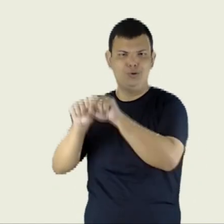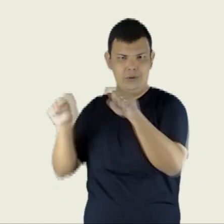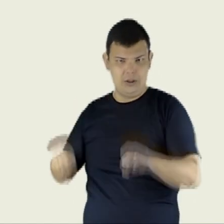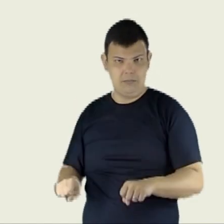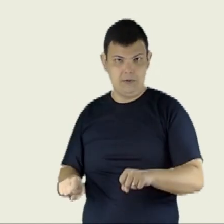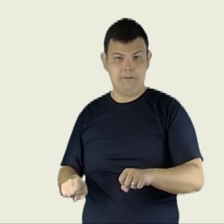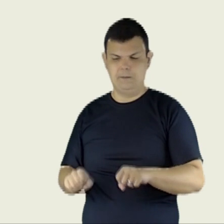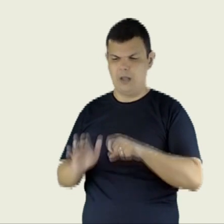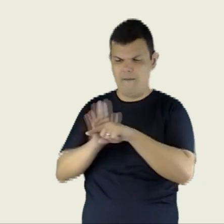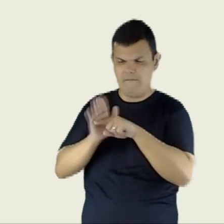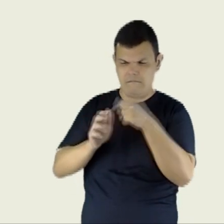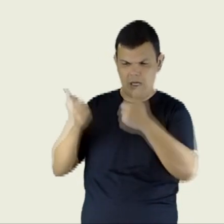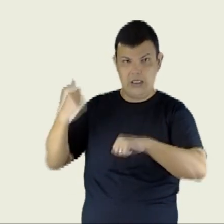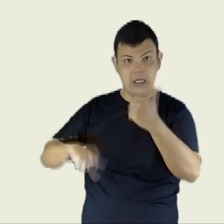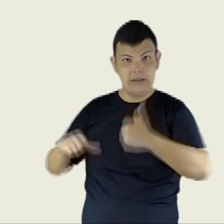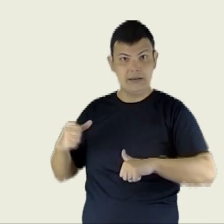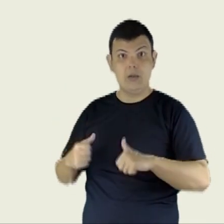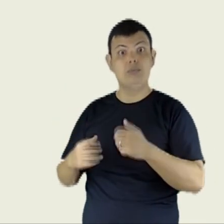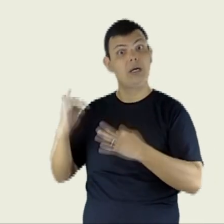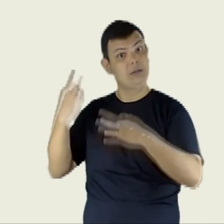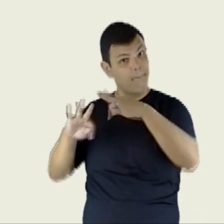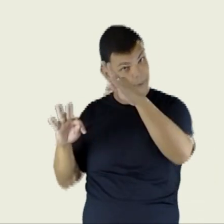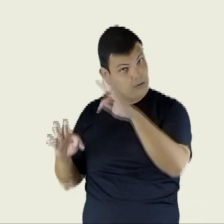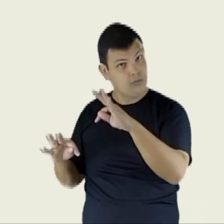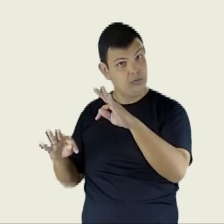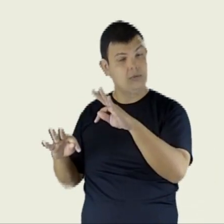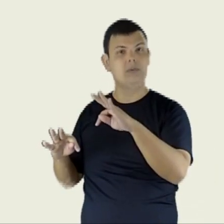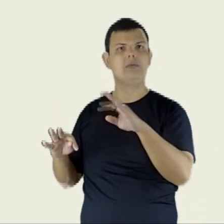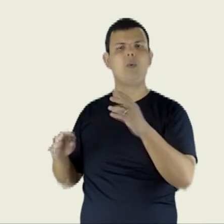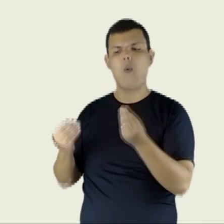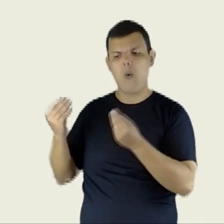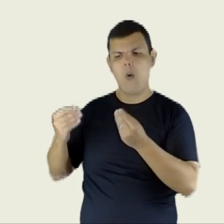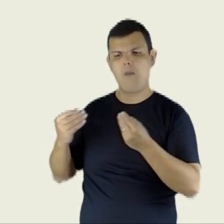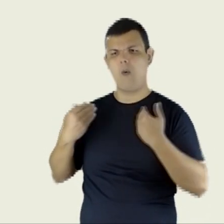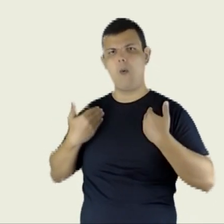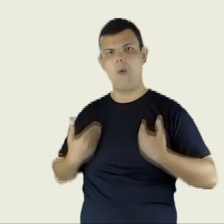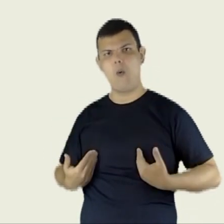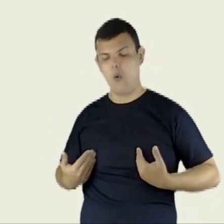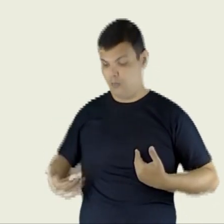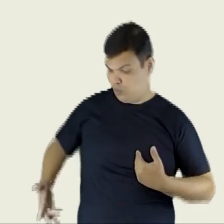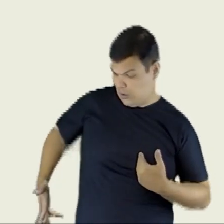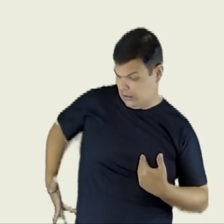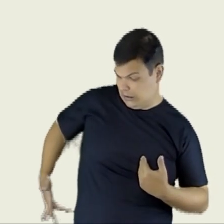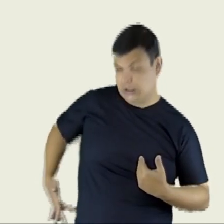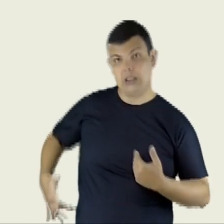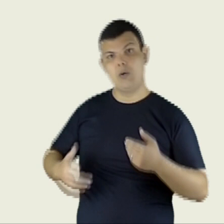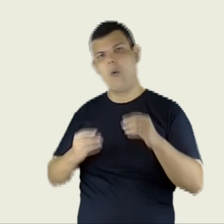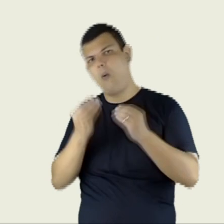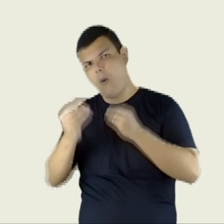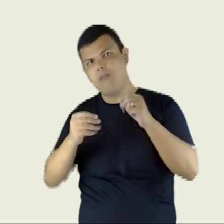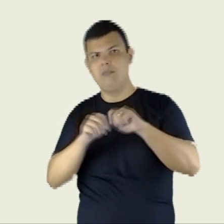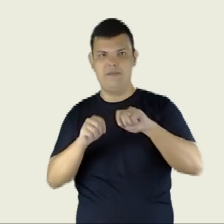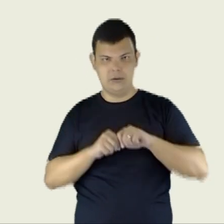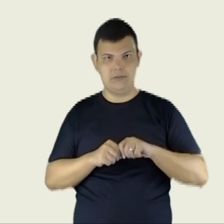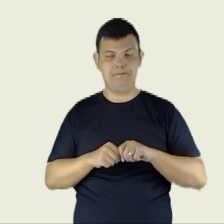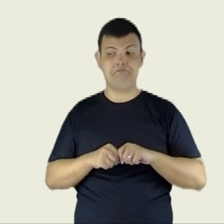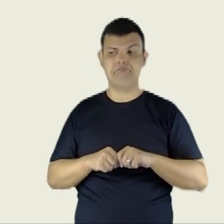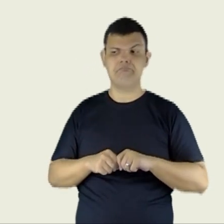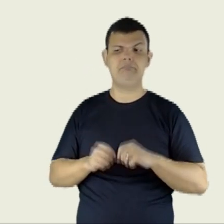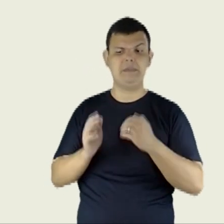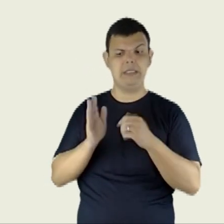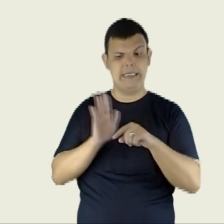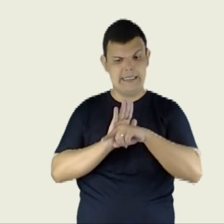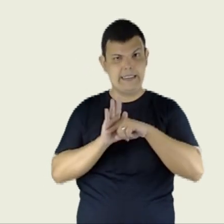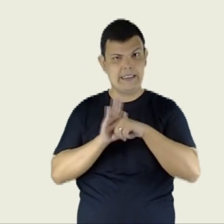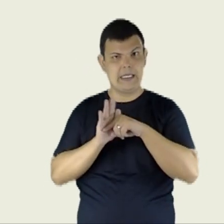a avaliação de certos tratamentos e sobre o estado funcional dos rins. É um dos exames